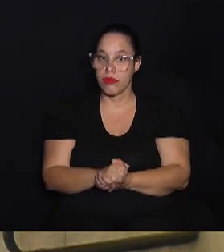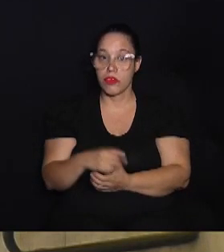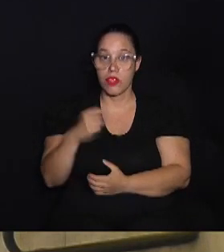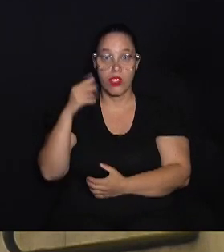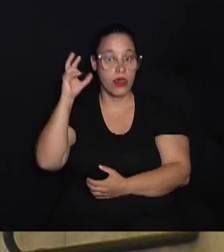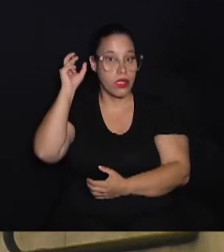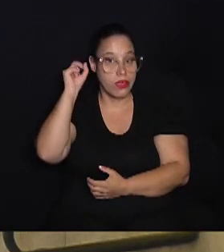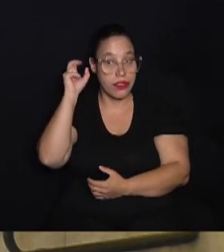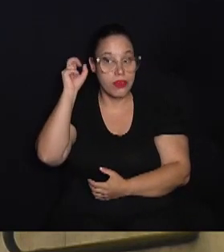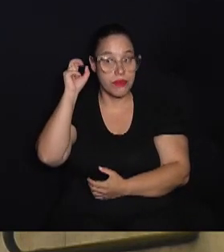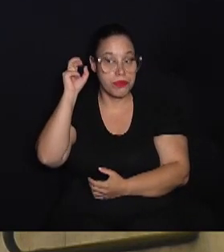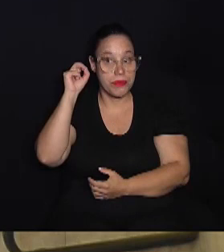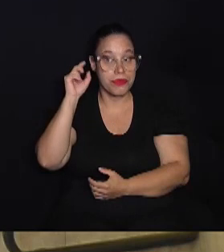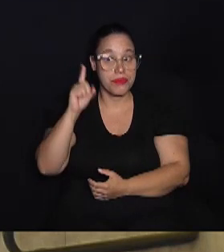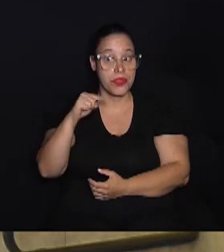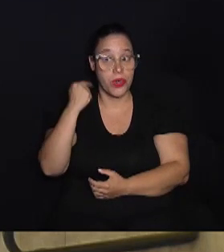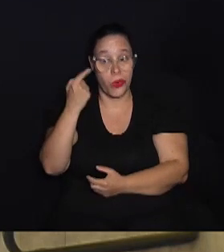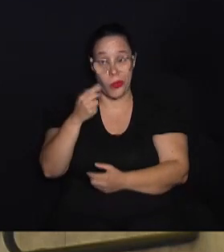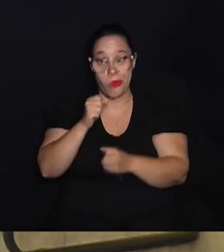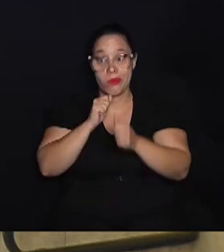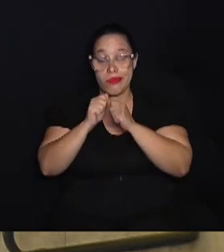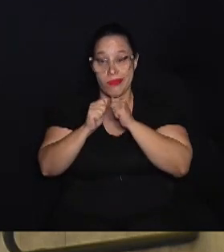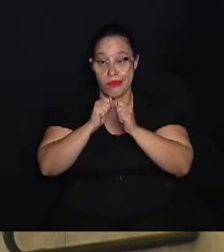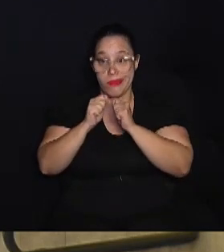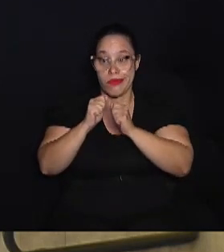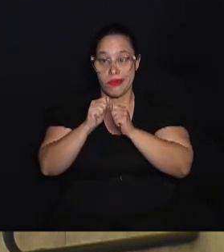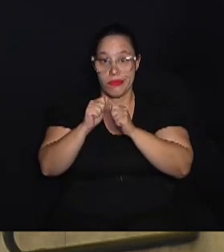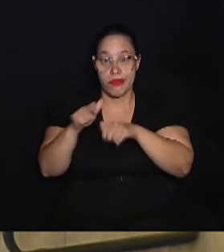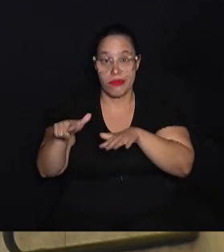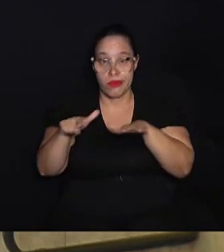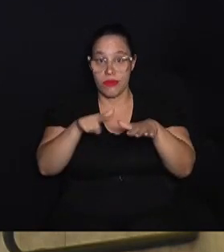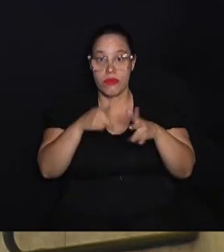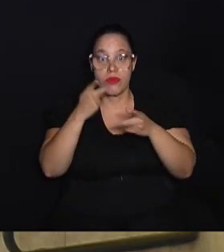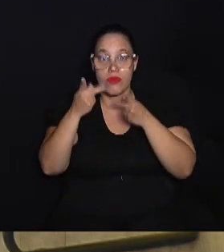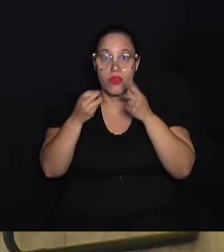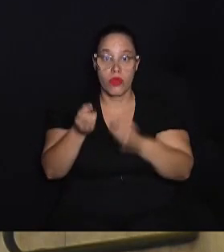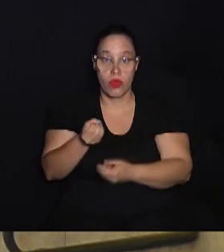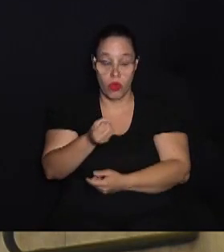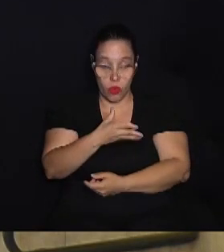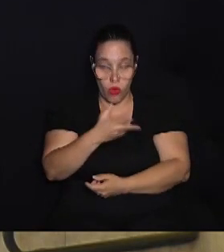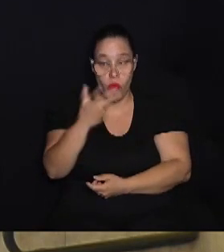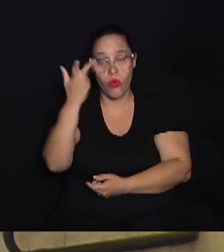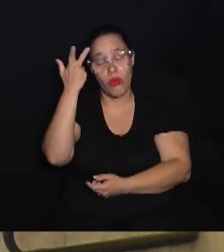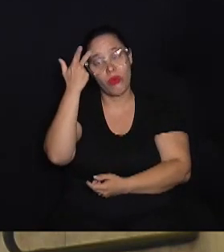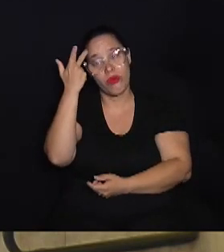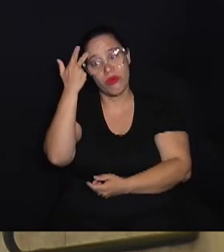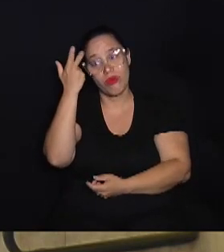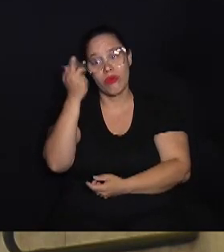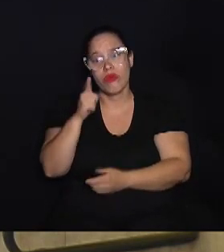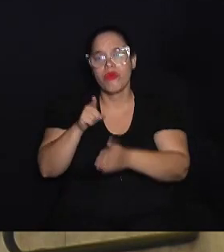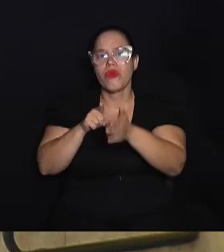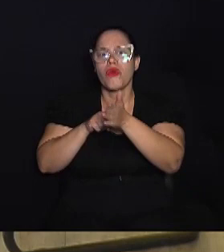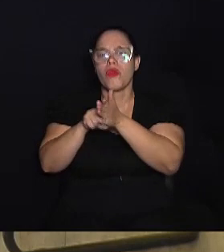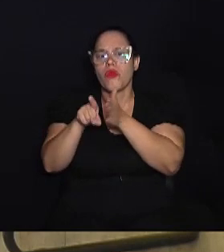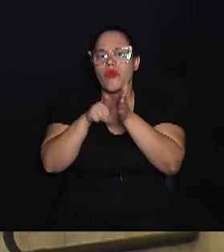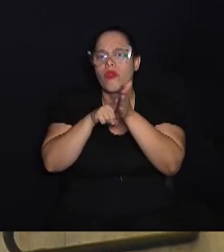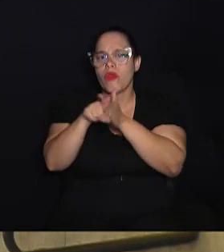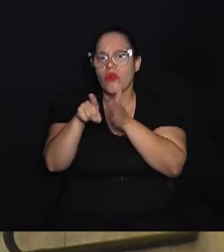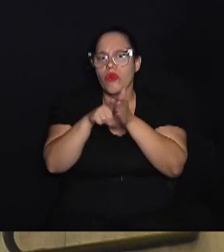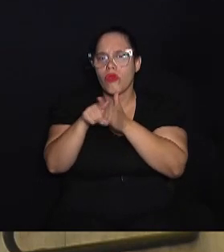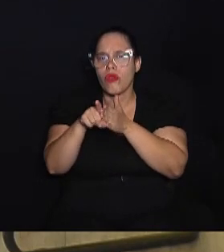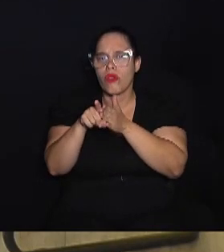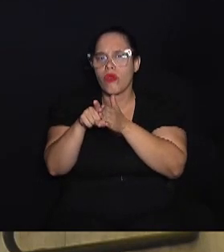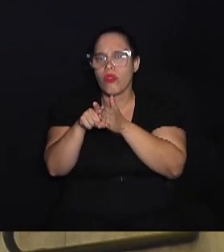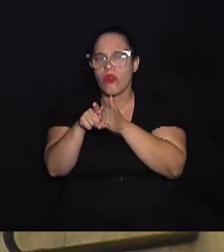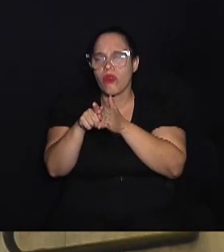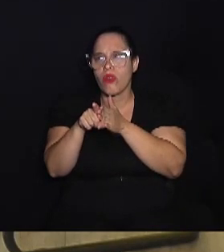ouvi várias outras entrevistas durante a última semana falando do novo normal. E eu perguntei, que deixa essa pergunta no ar, será